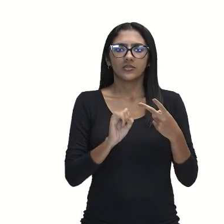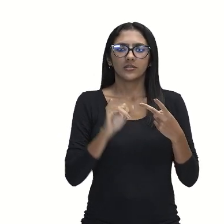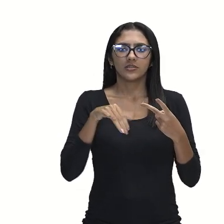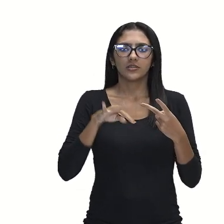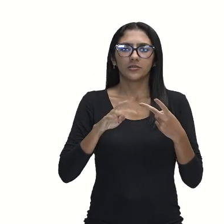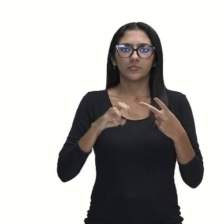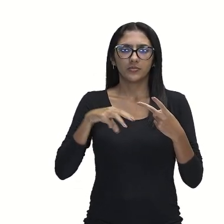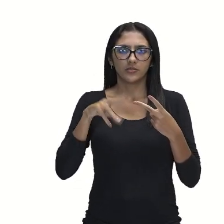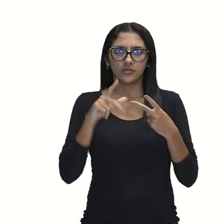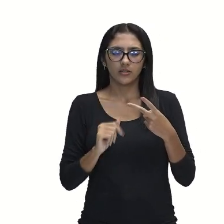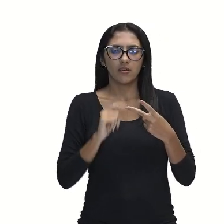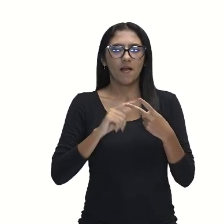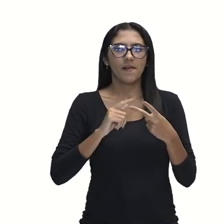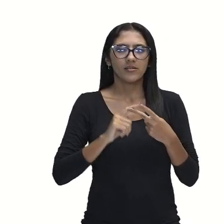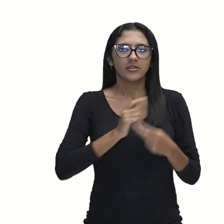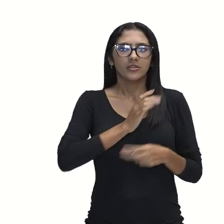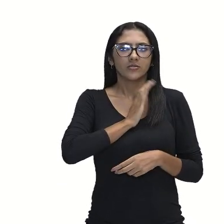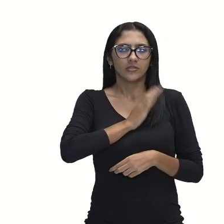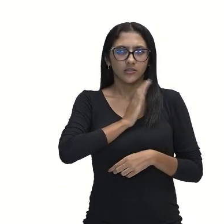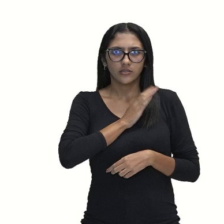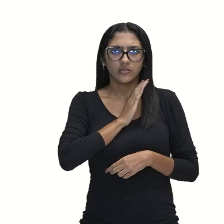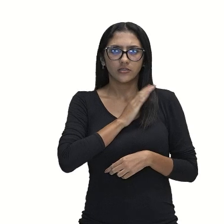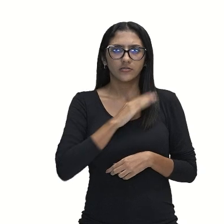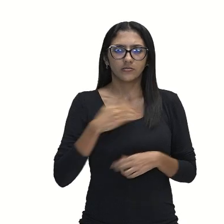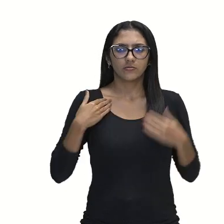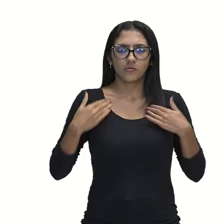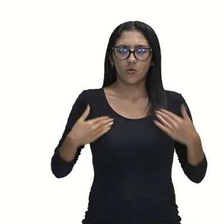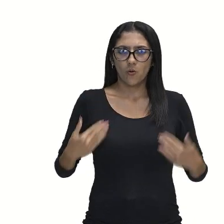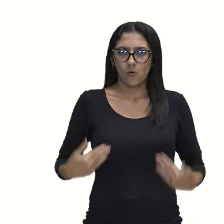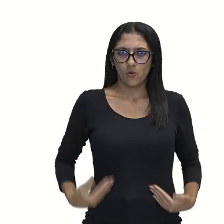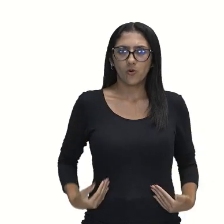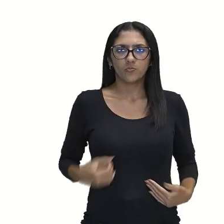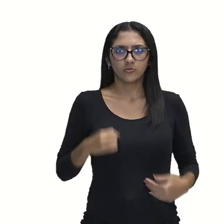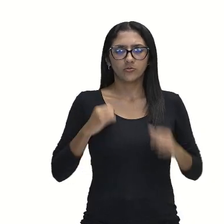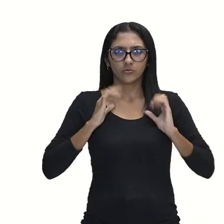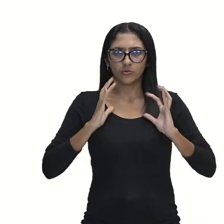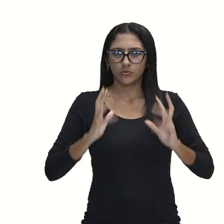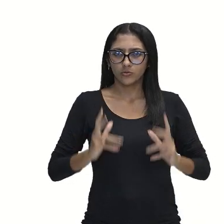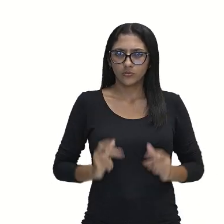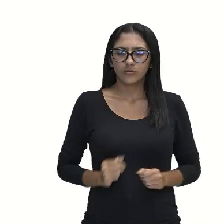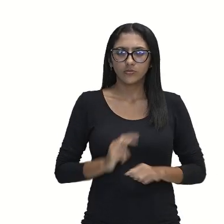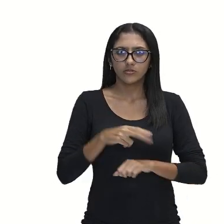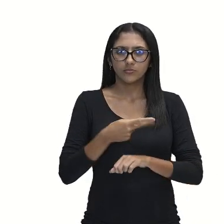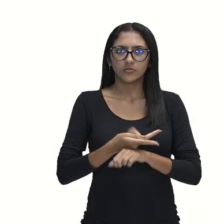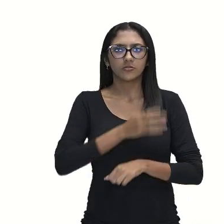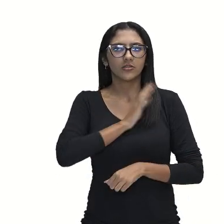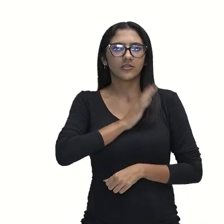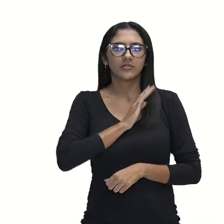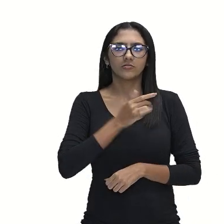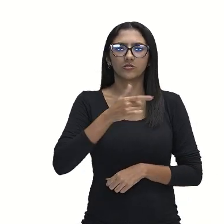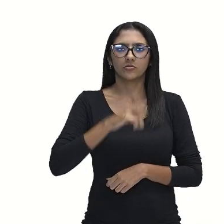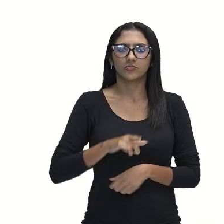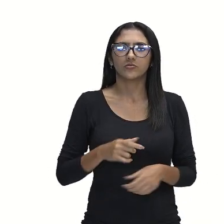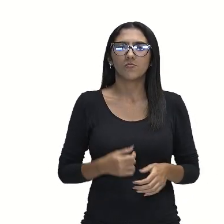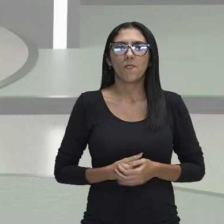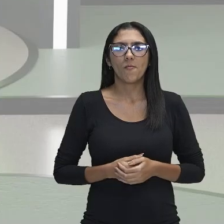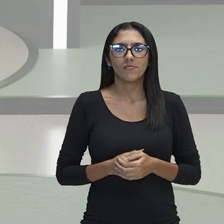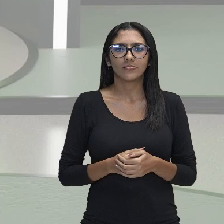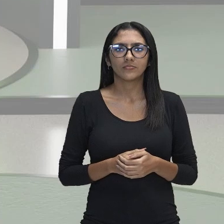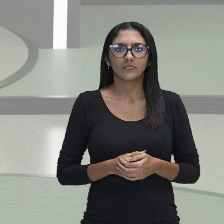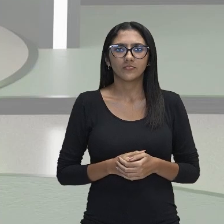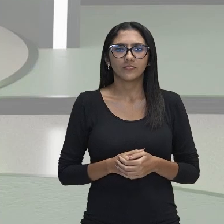é coração, corpo, coração novamente. A pulsação do